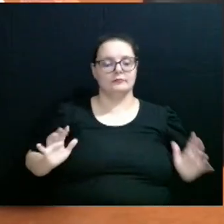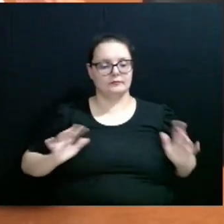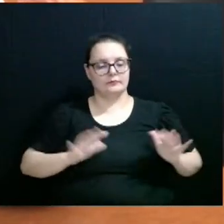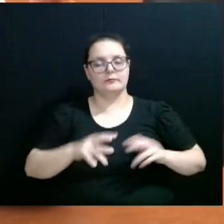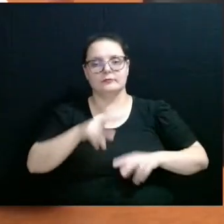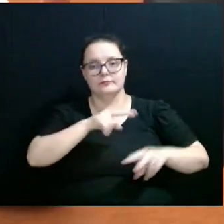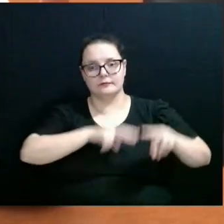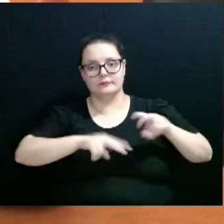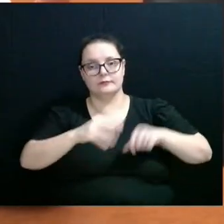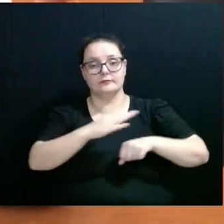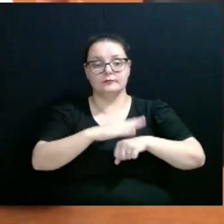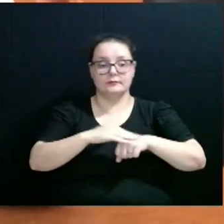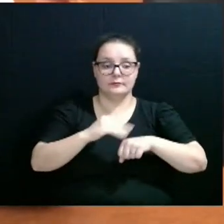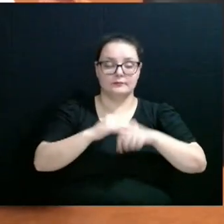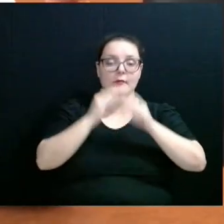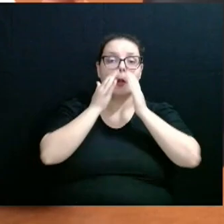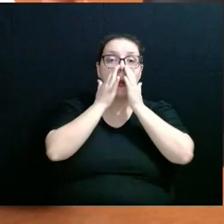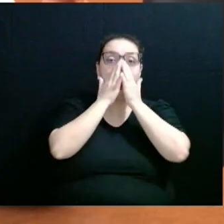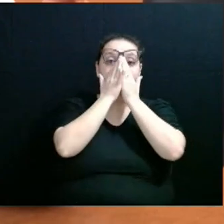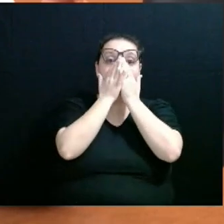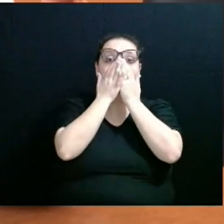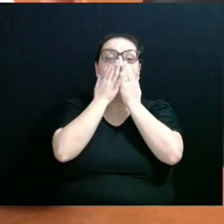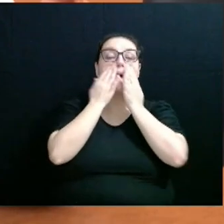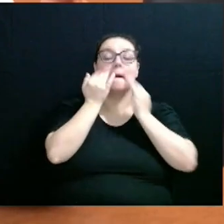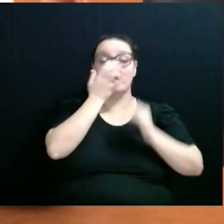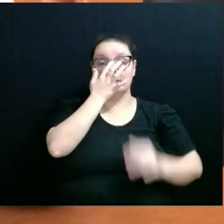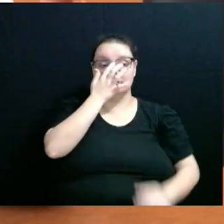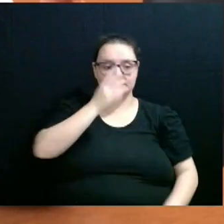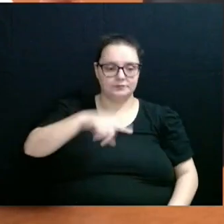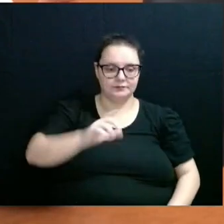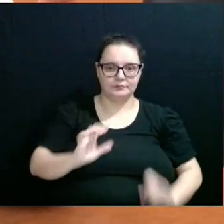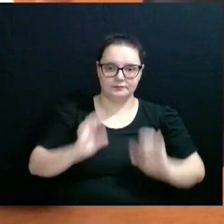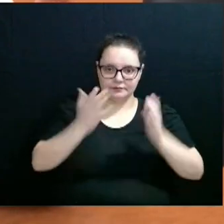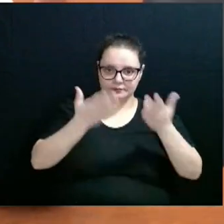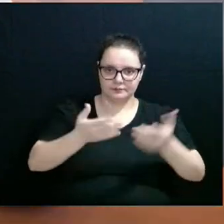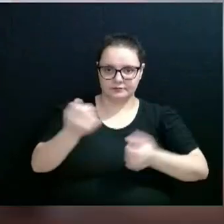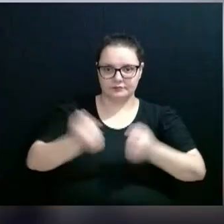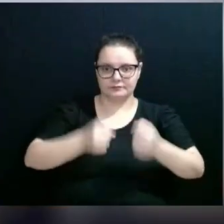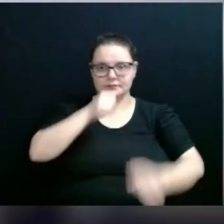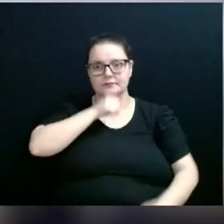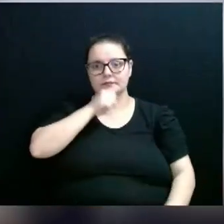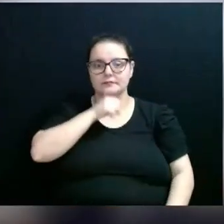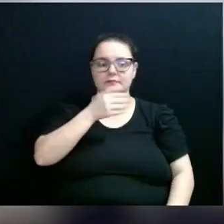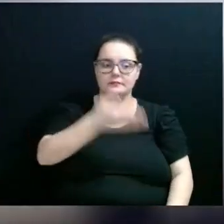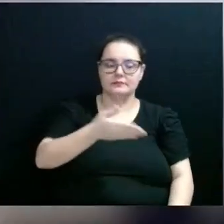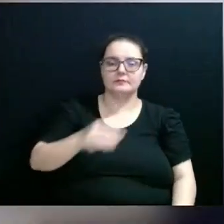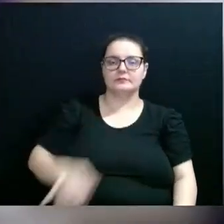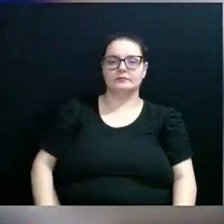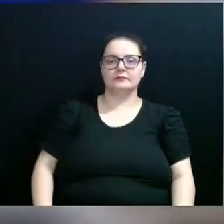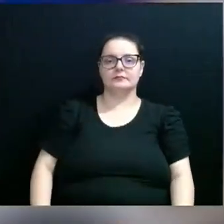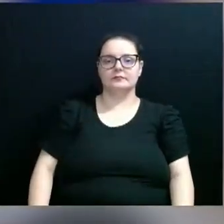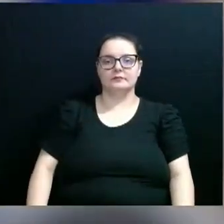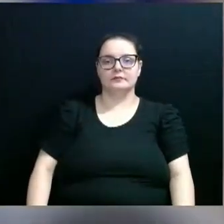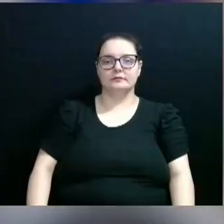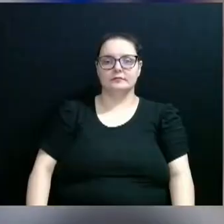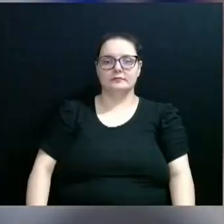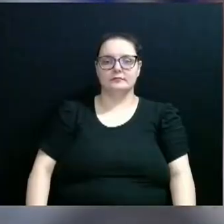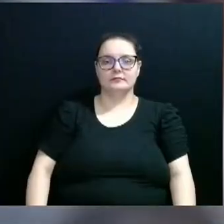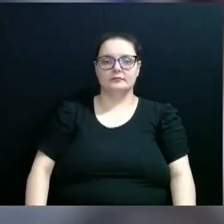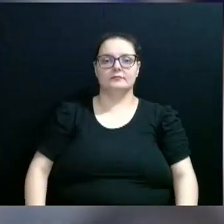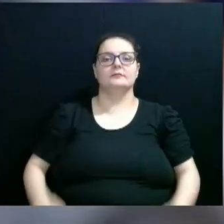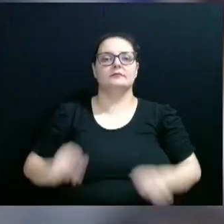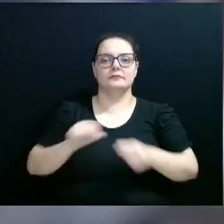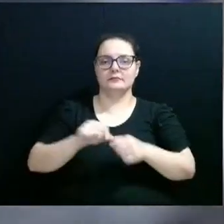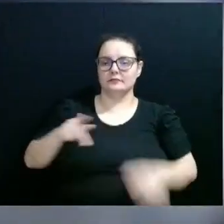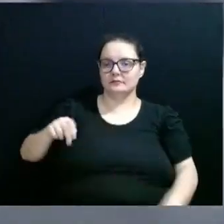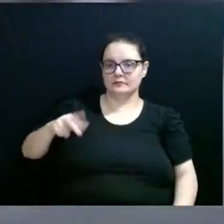carinho, vocês colocaram ali o evento de carros antigos ali, e foi feito o parcão, foi mexido